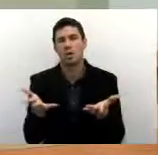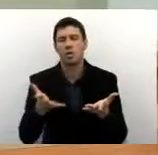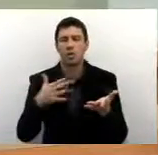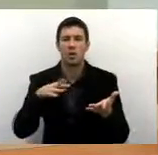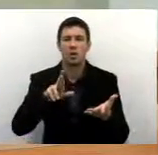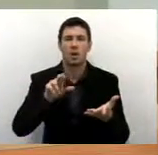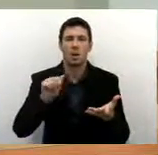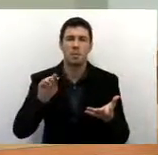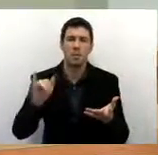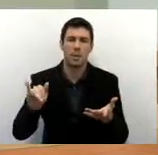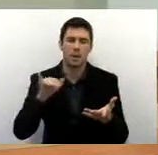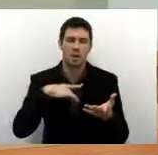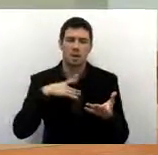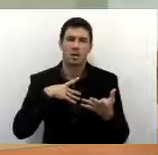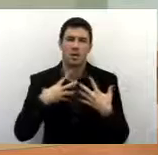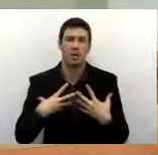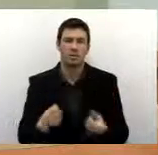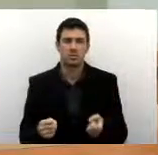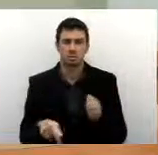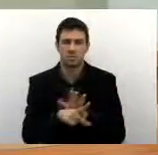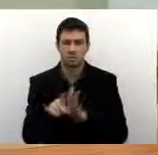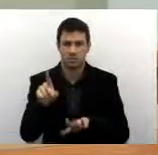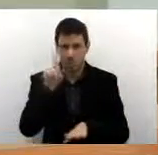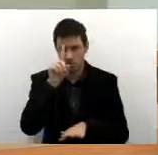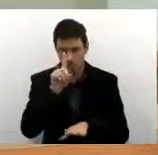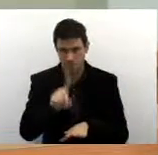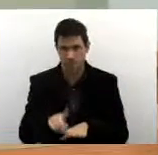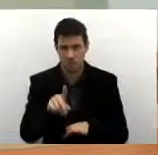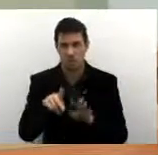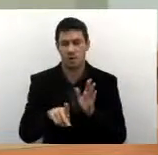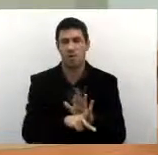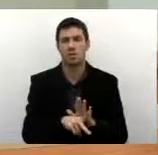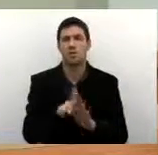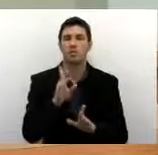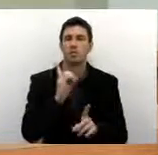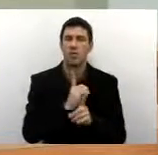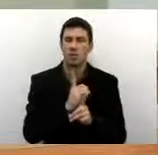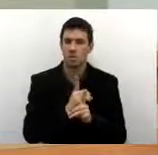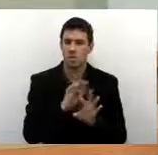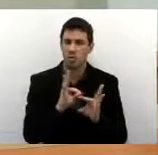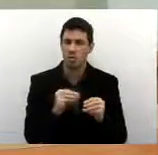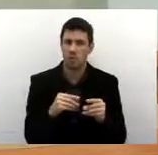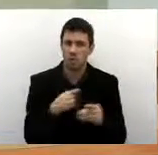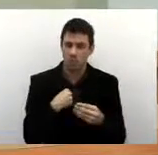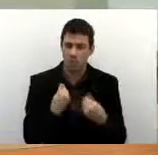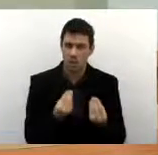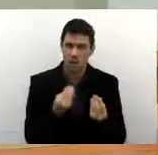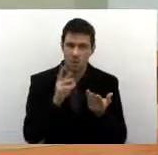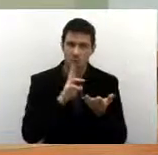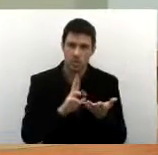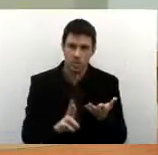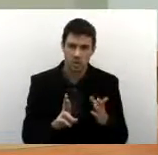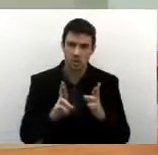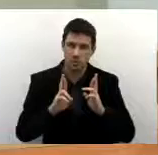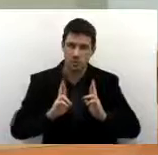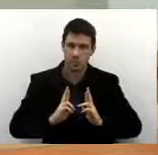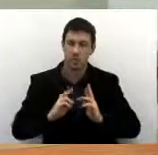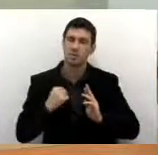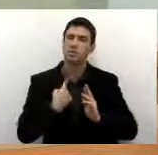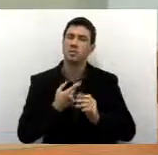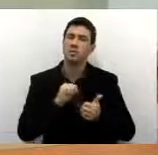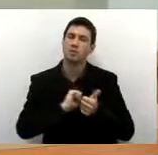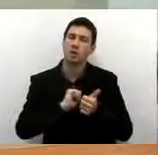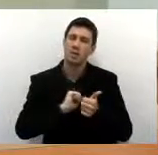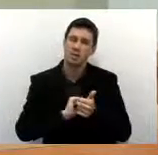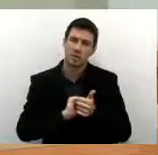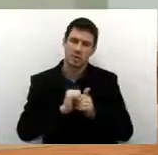a Secretaria do Trabalho também, no seu primeiro mandato, que vá ao encontro disso e que traga um resultado para a qualificação profissional